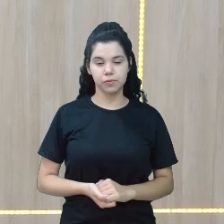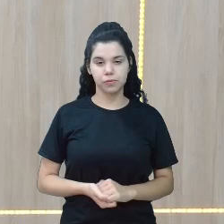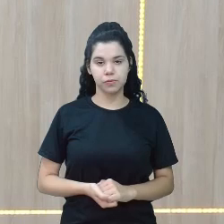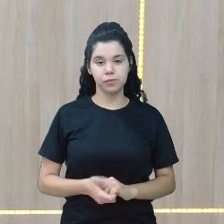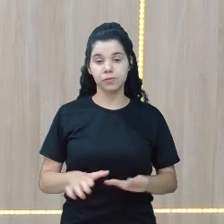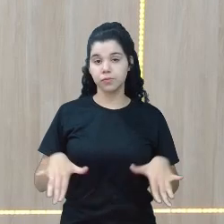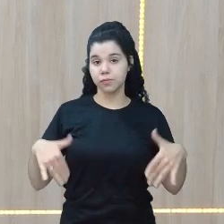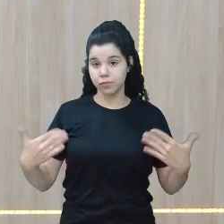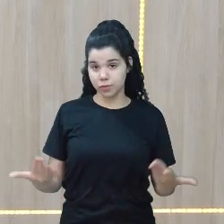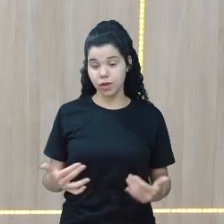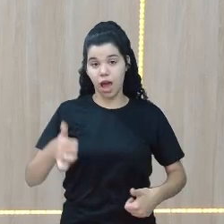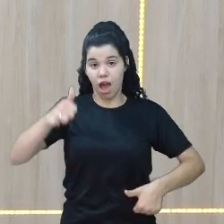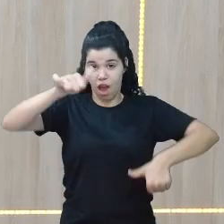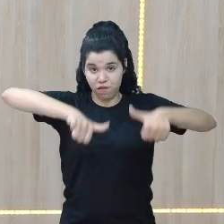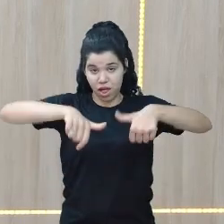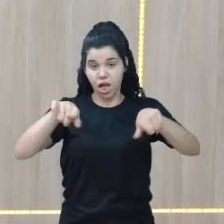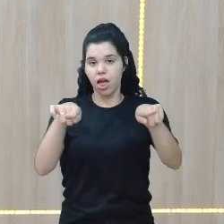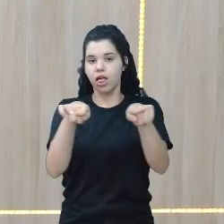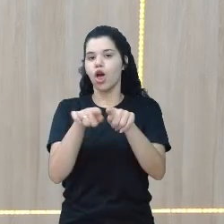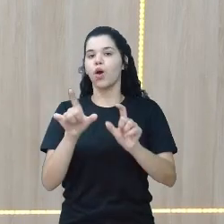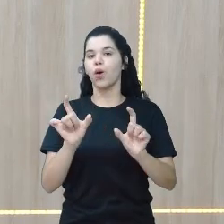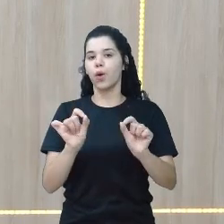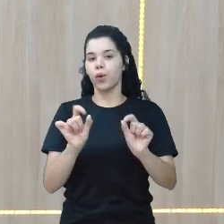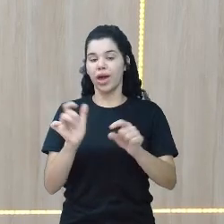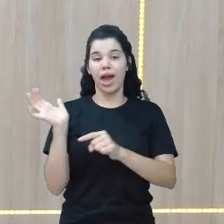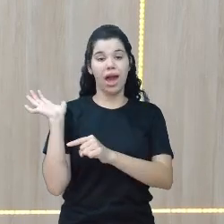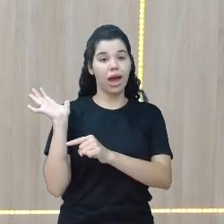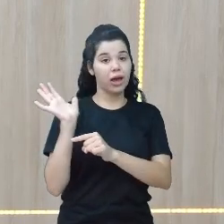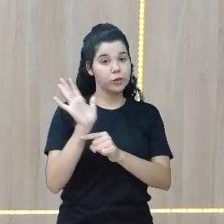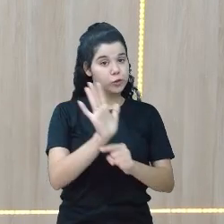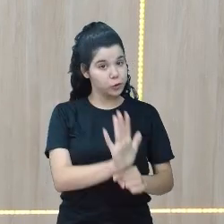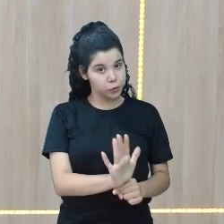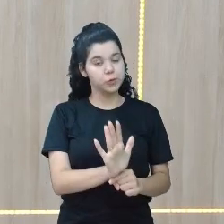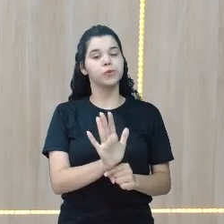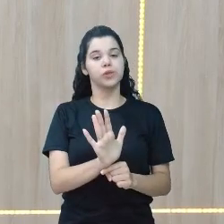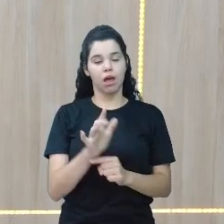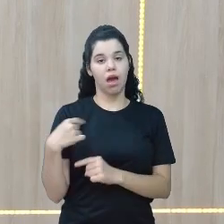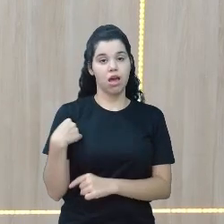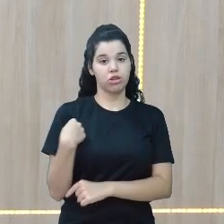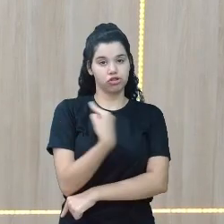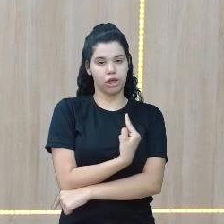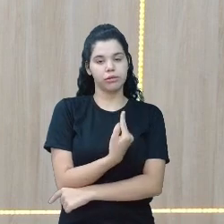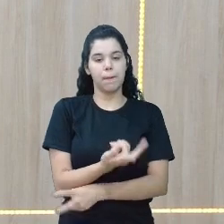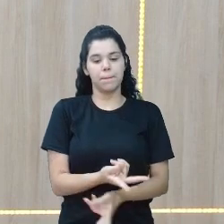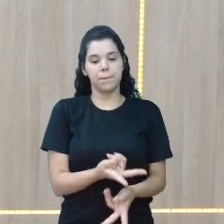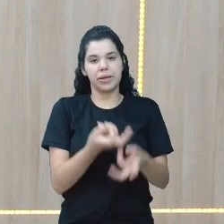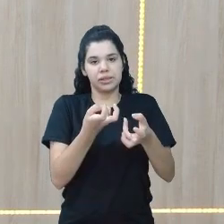Então, a avaliação também faz com que a gente perceba